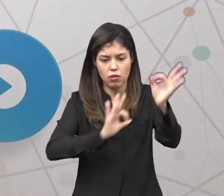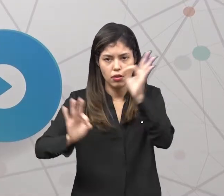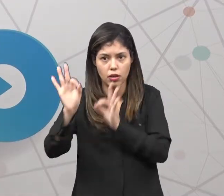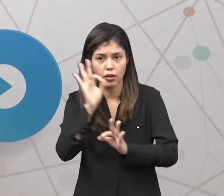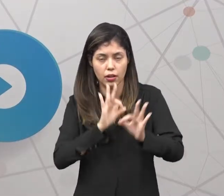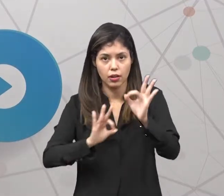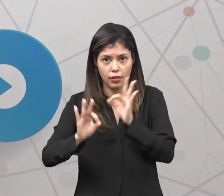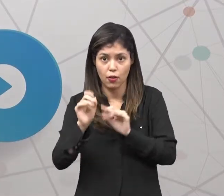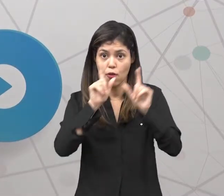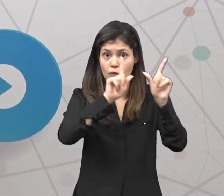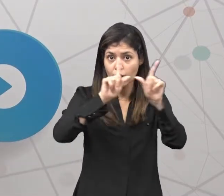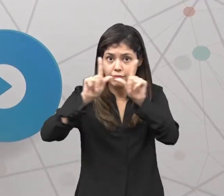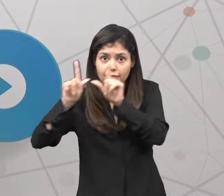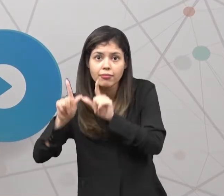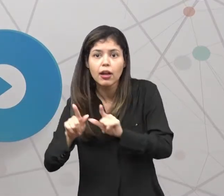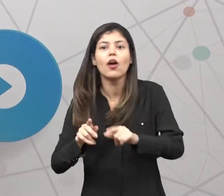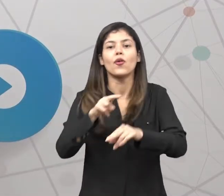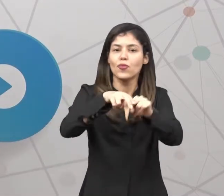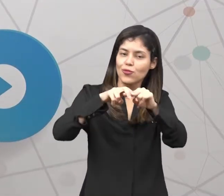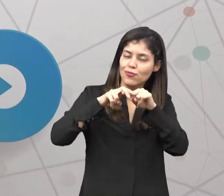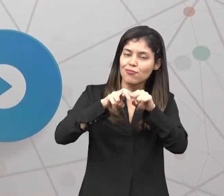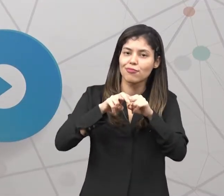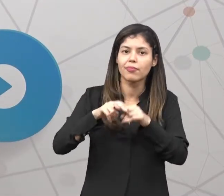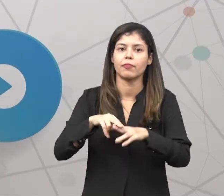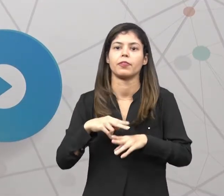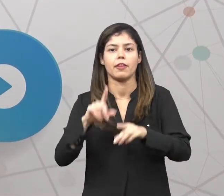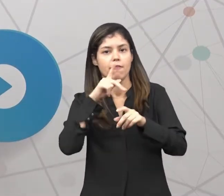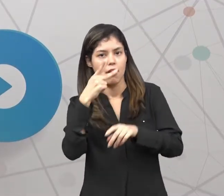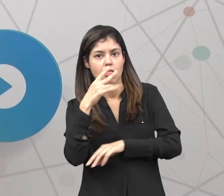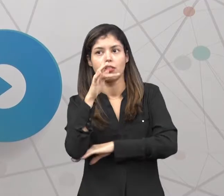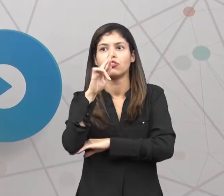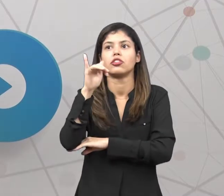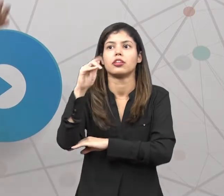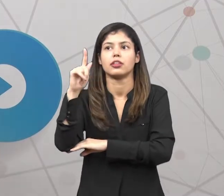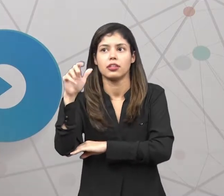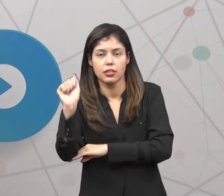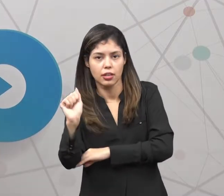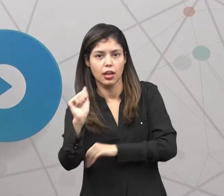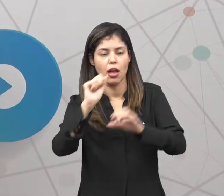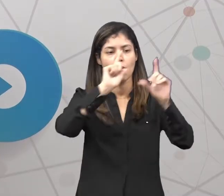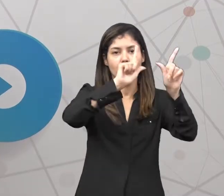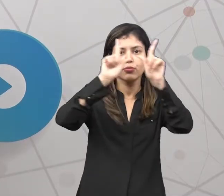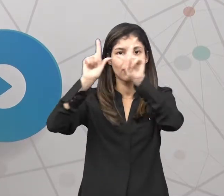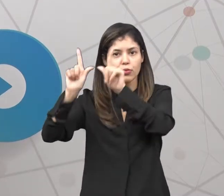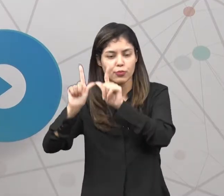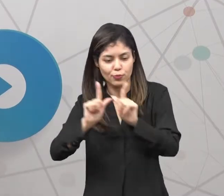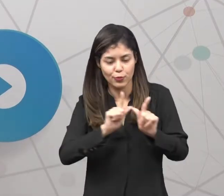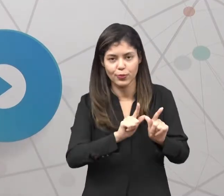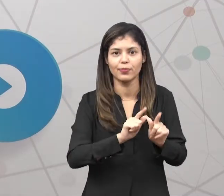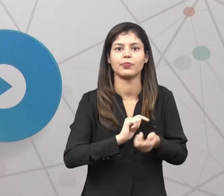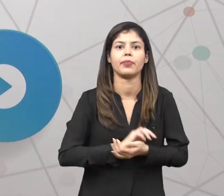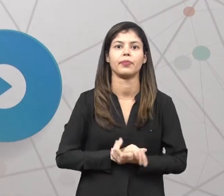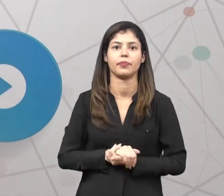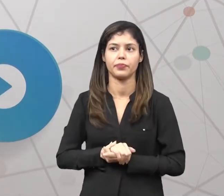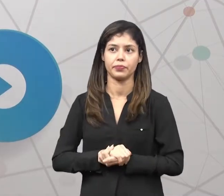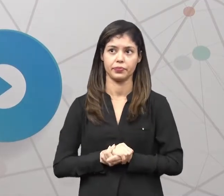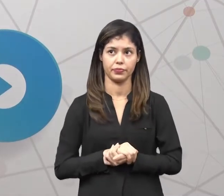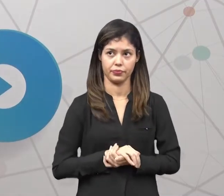em quadrinhos, né? Por isso que a gente chama tirinha, né? Que vem também dos quadrinhos.